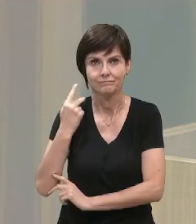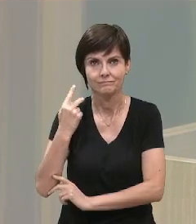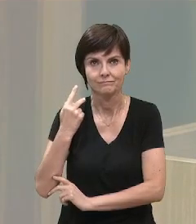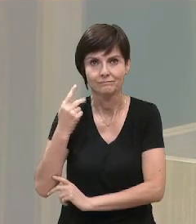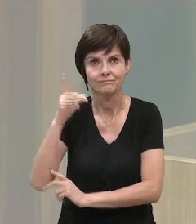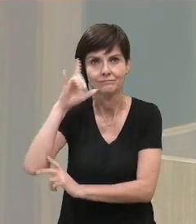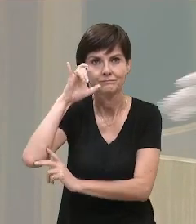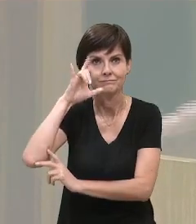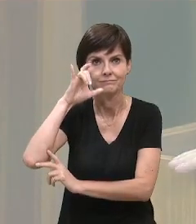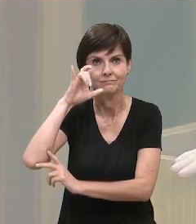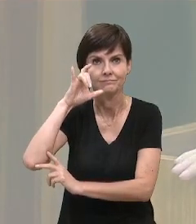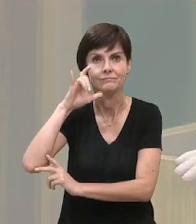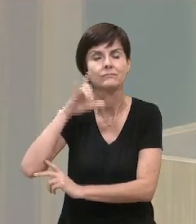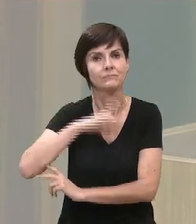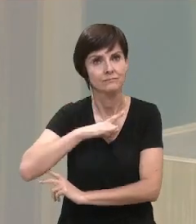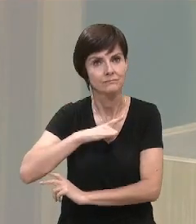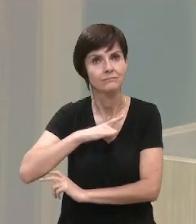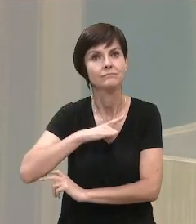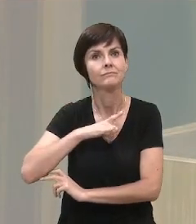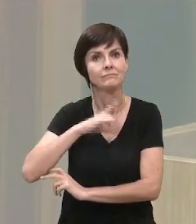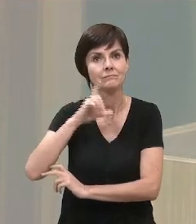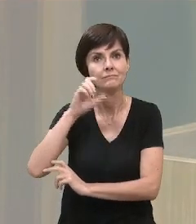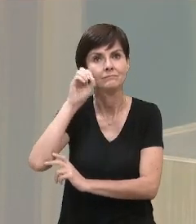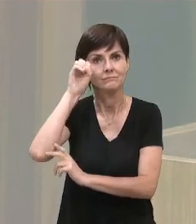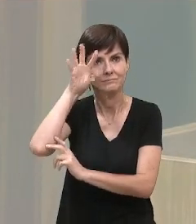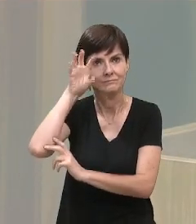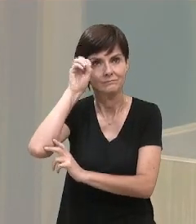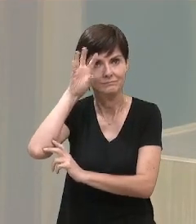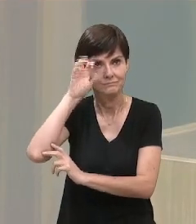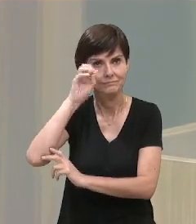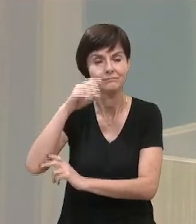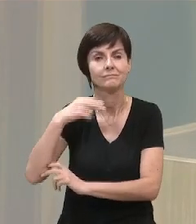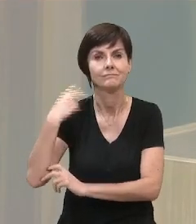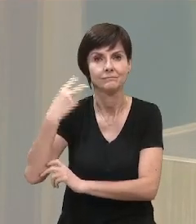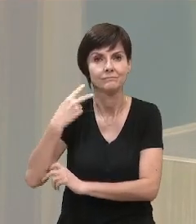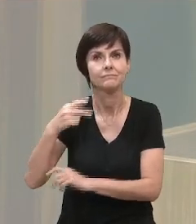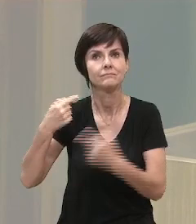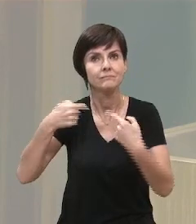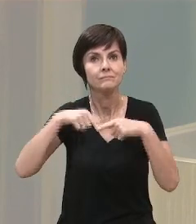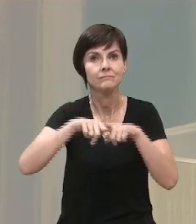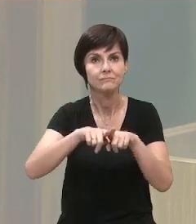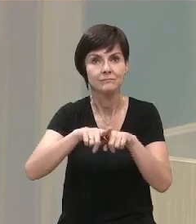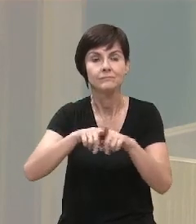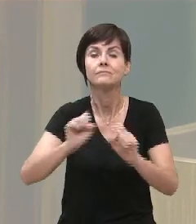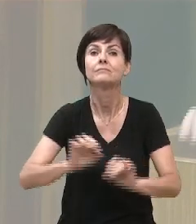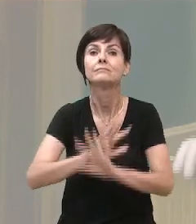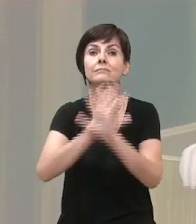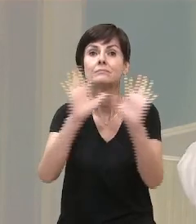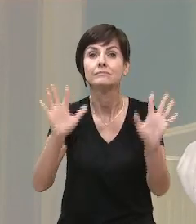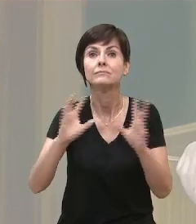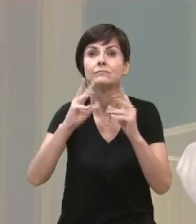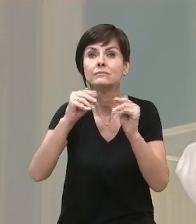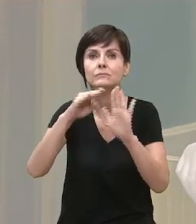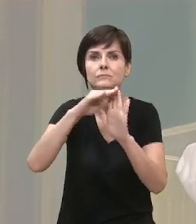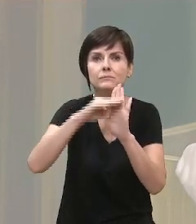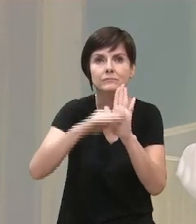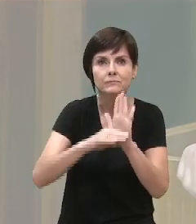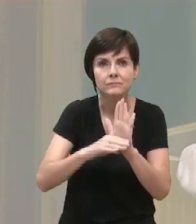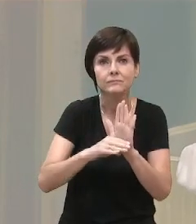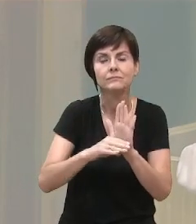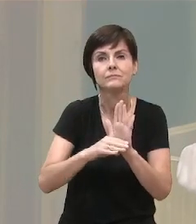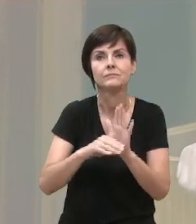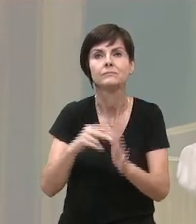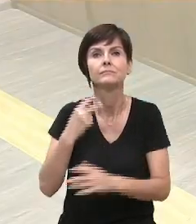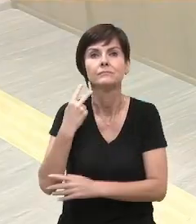Schalck, com isso. Eu sou parceiro, mas a gente precisa também entender as condicionantes de tudo isso. Sua parte,